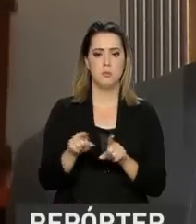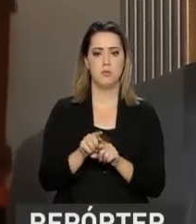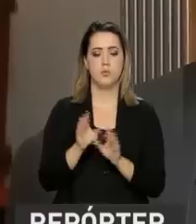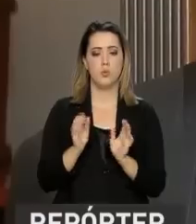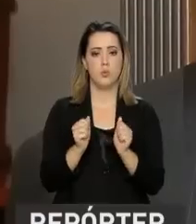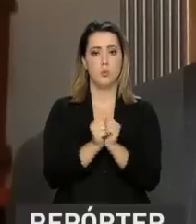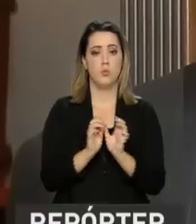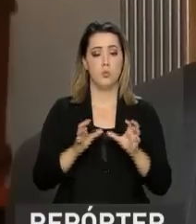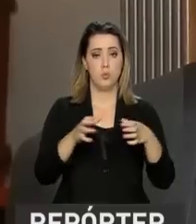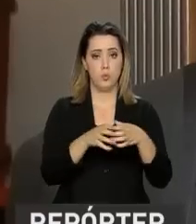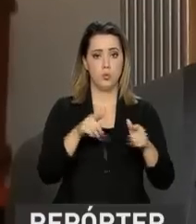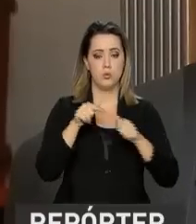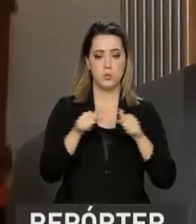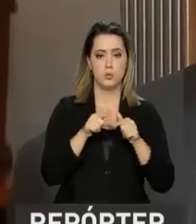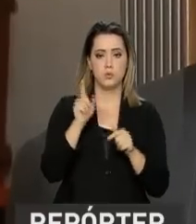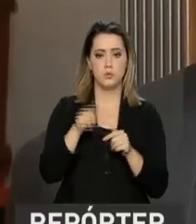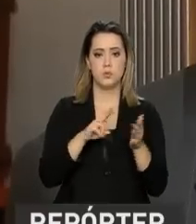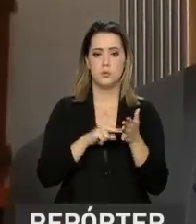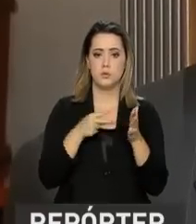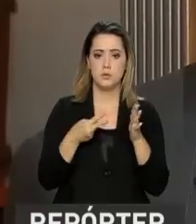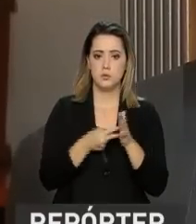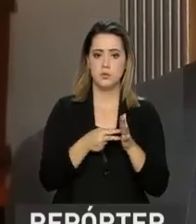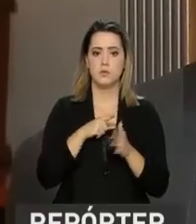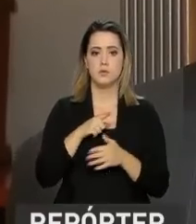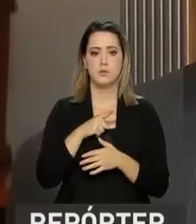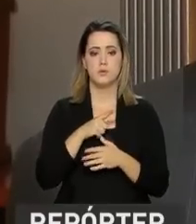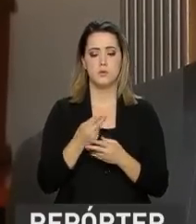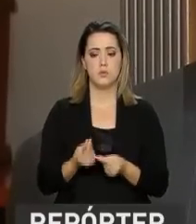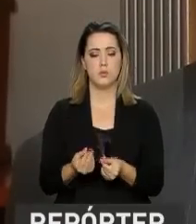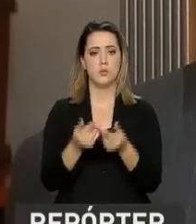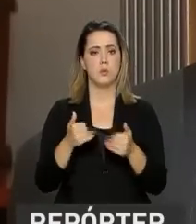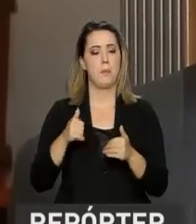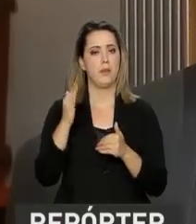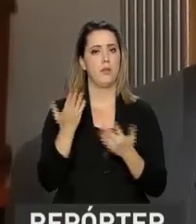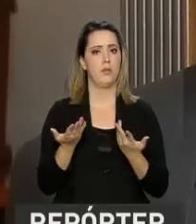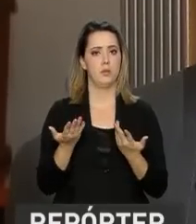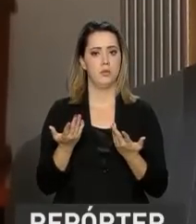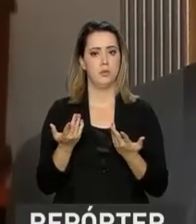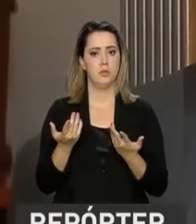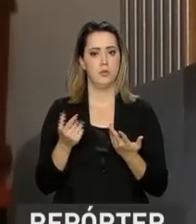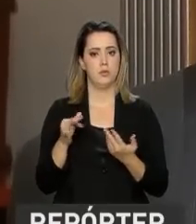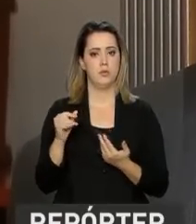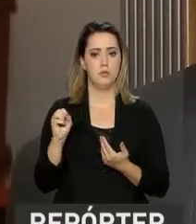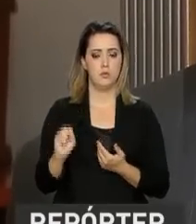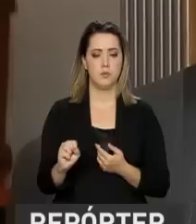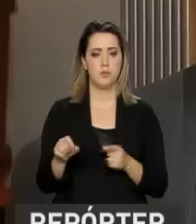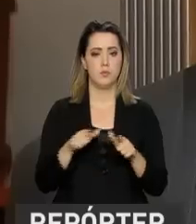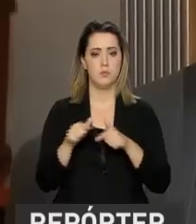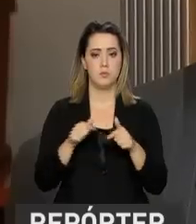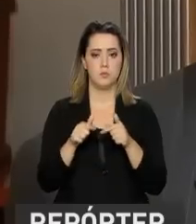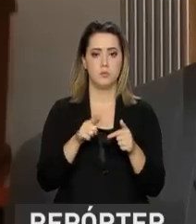trabalhadores n isso significa que você vai ter uma rentabilidade maior né do do FGTS do